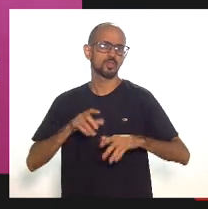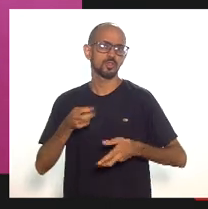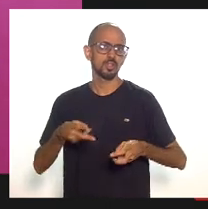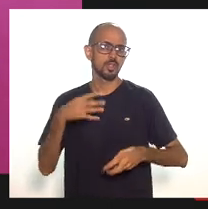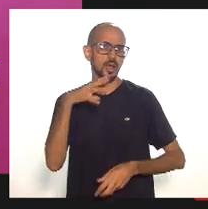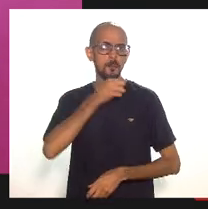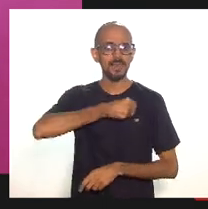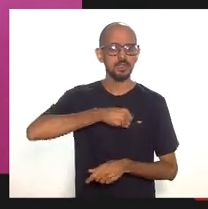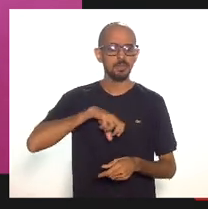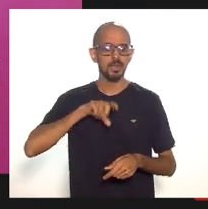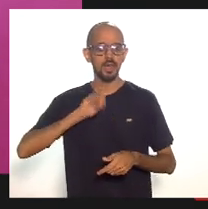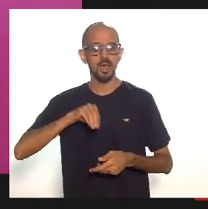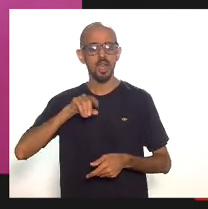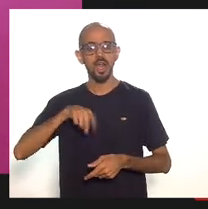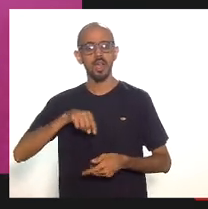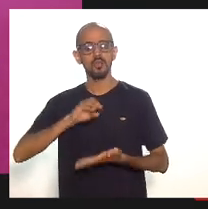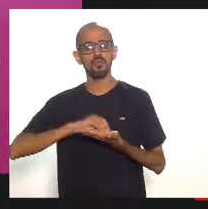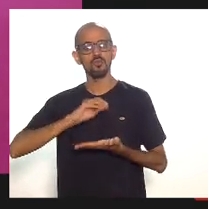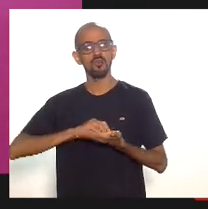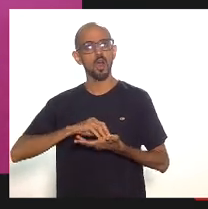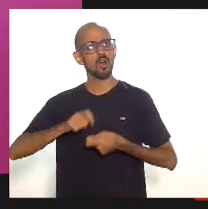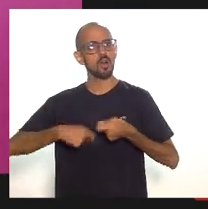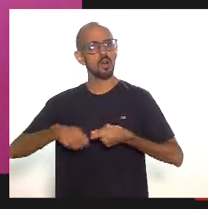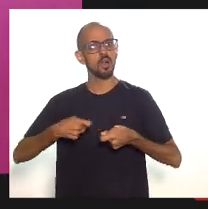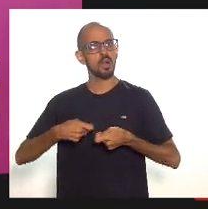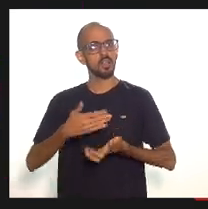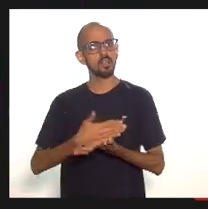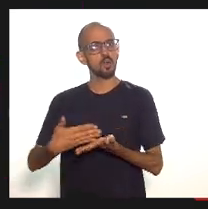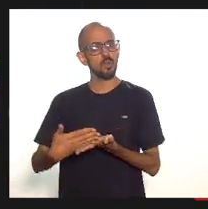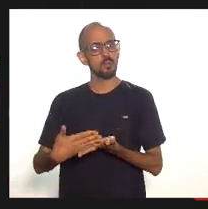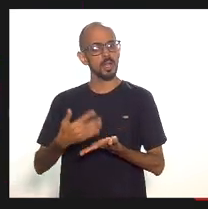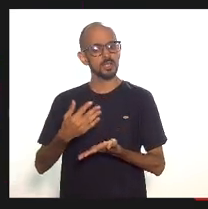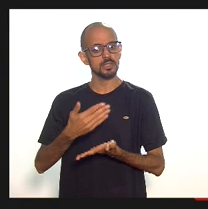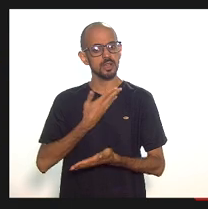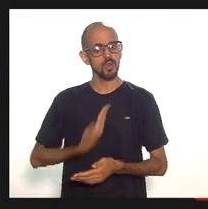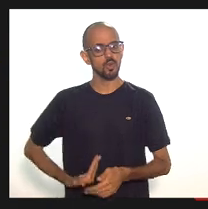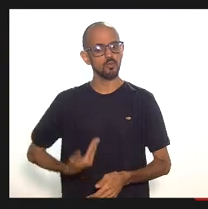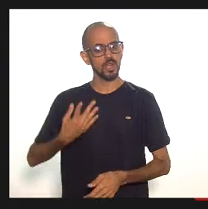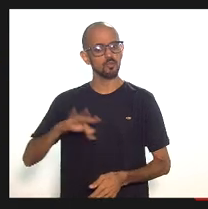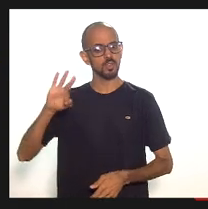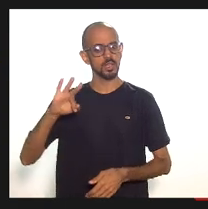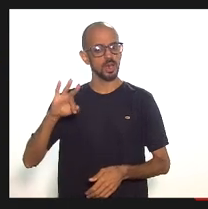uma desorganização, porque vem do governo federal. É